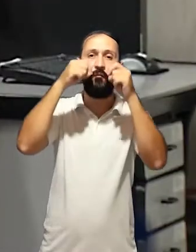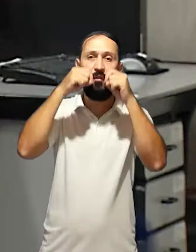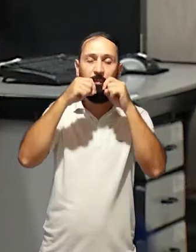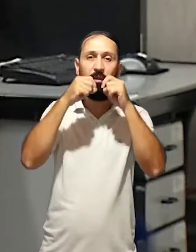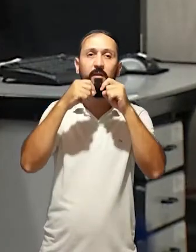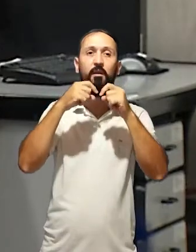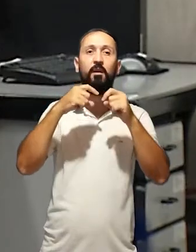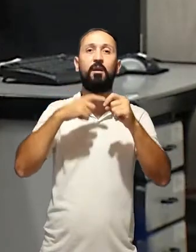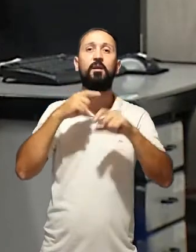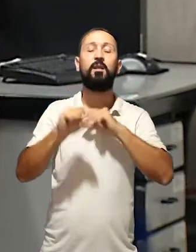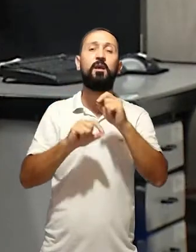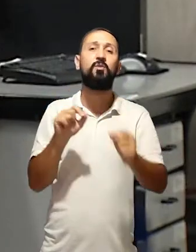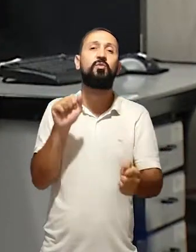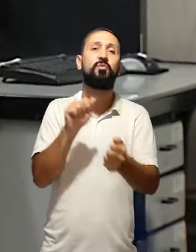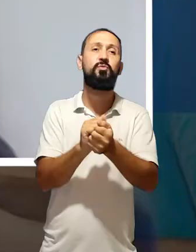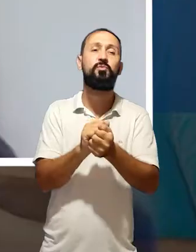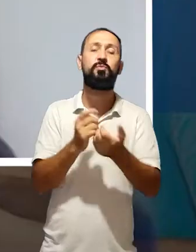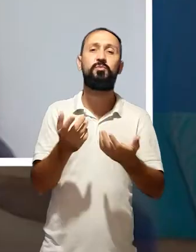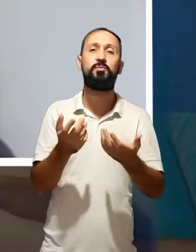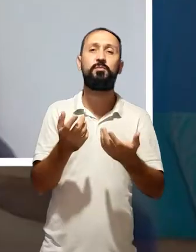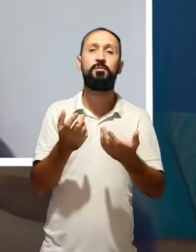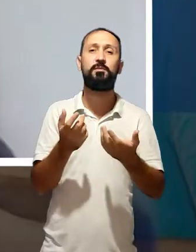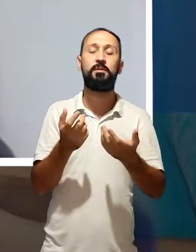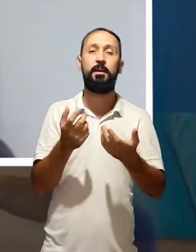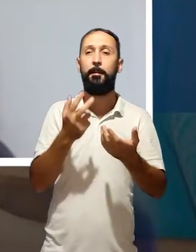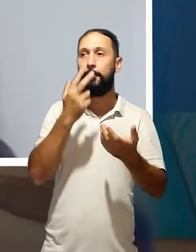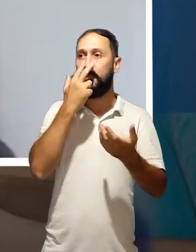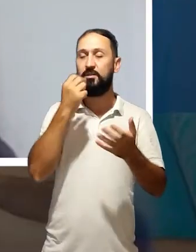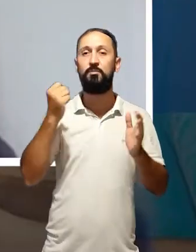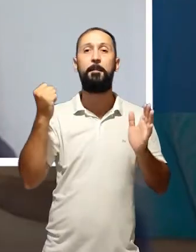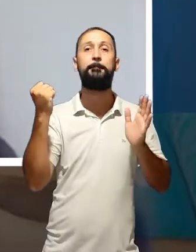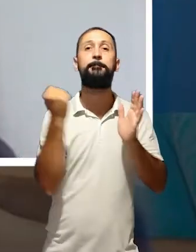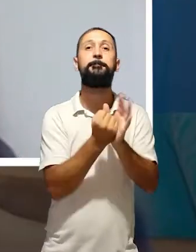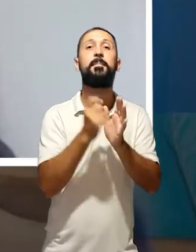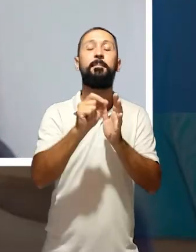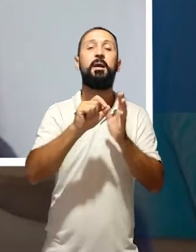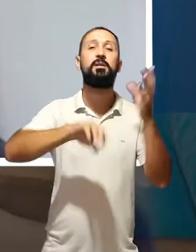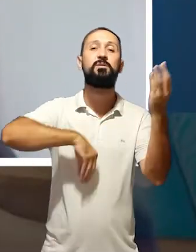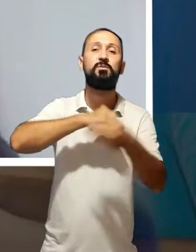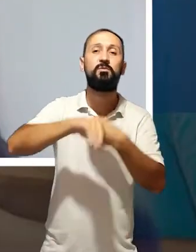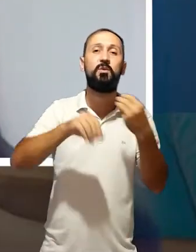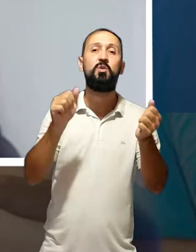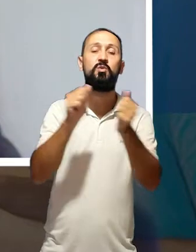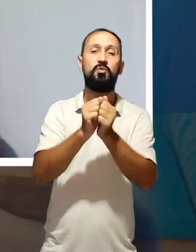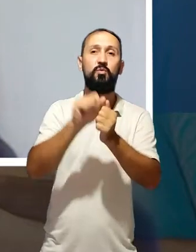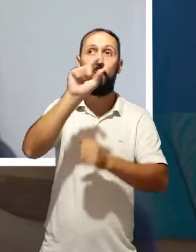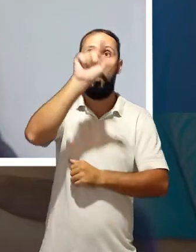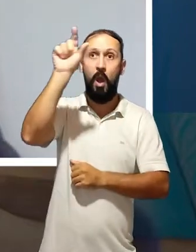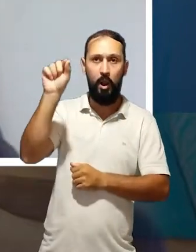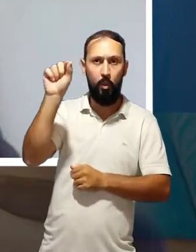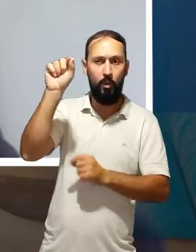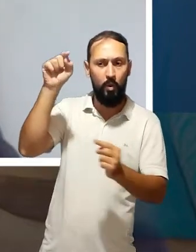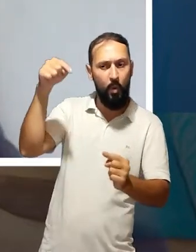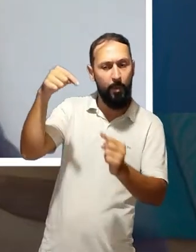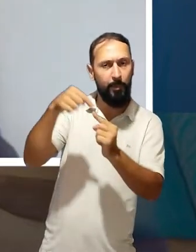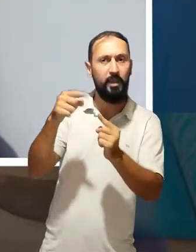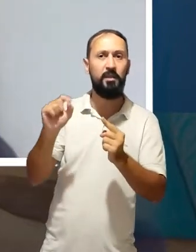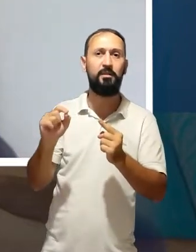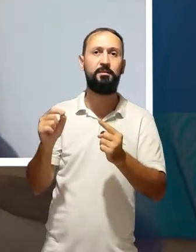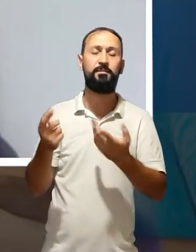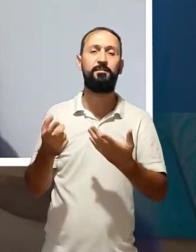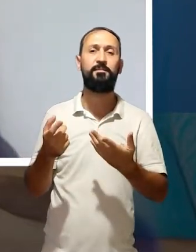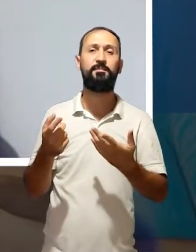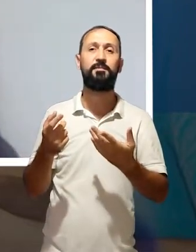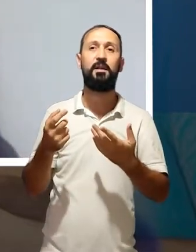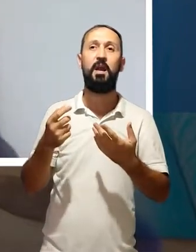cria o vampiro e coloca as marcas de o envolvimento com a lua, é daí que ele